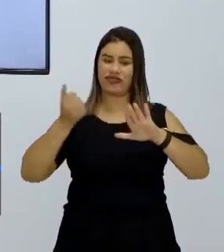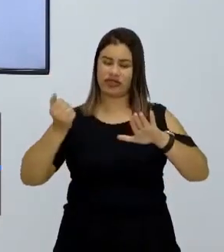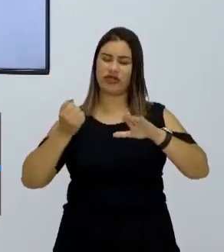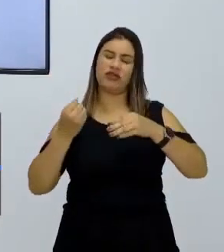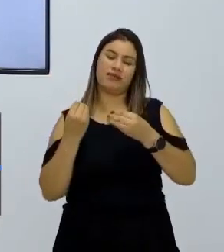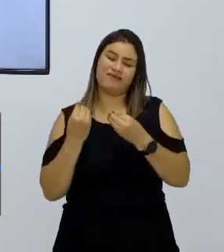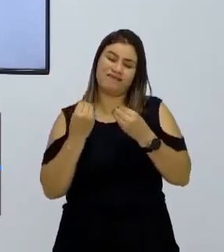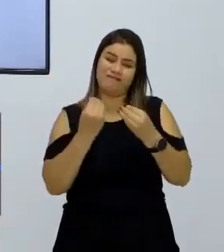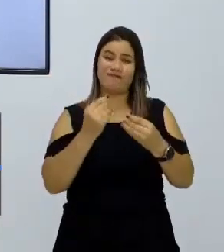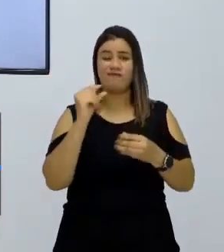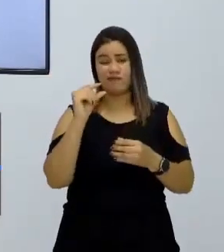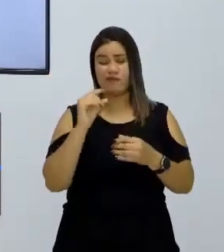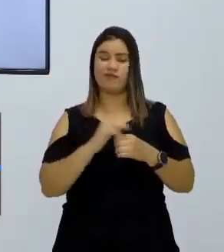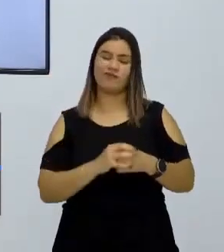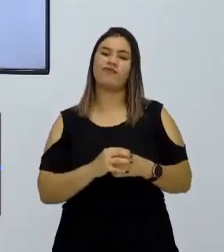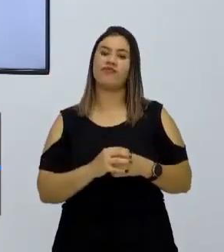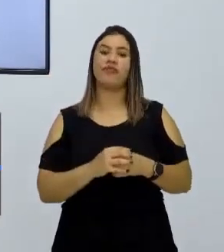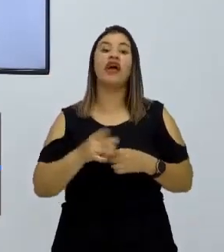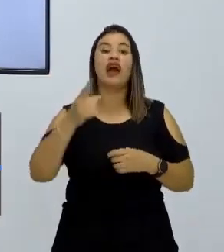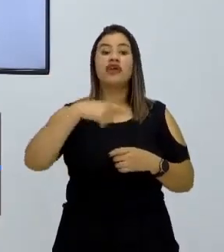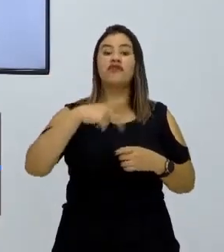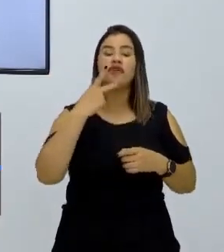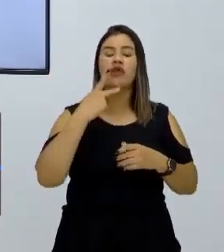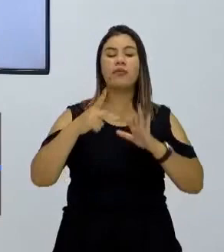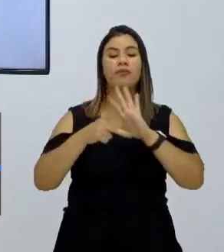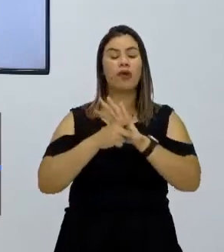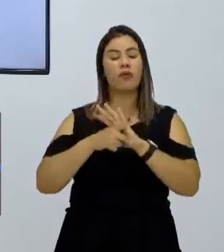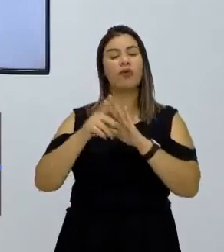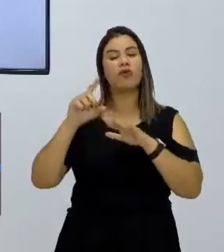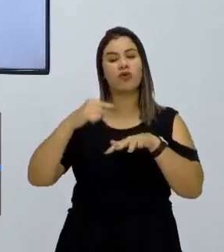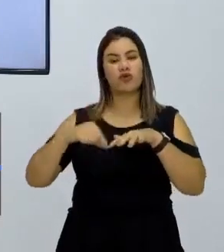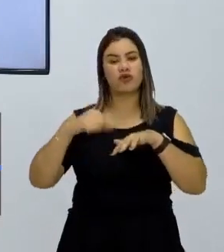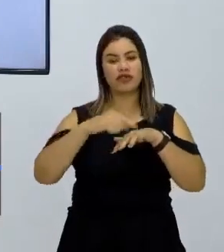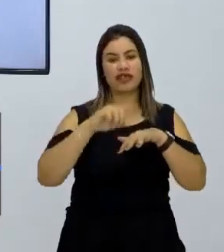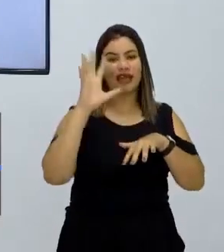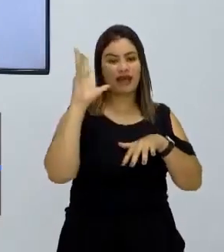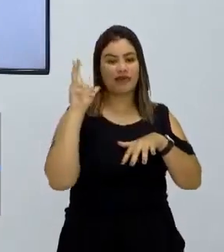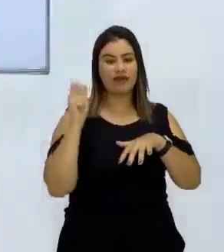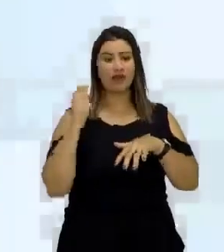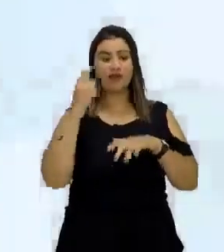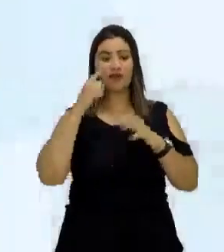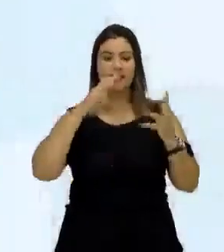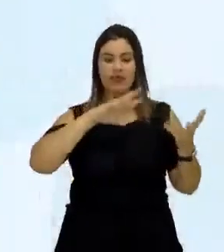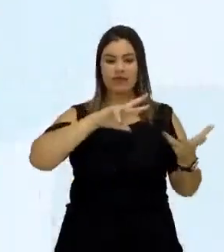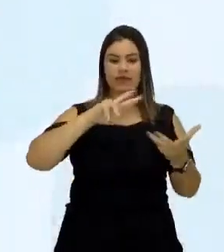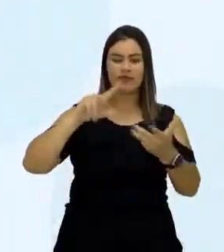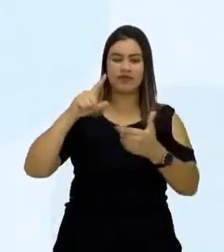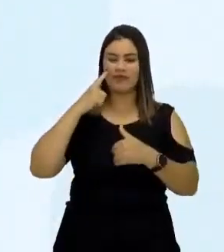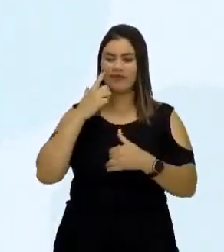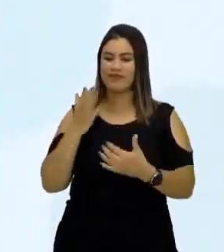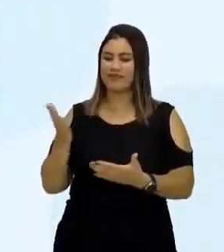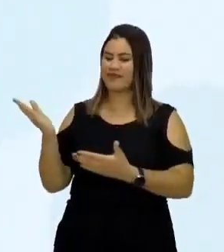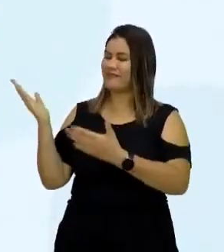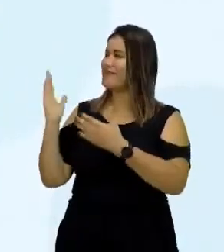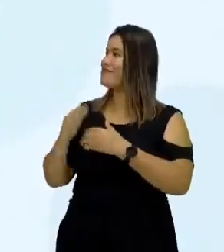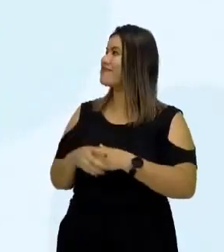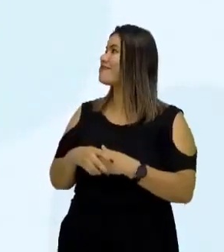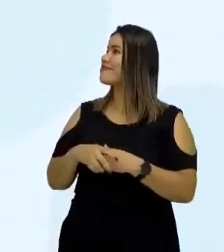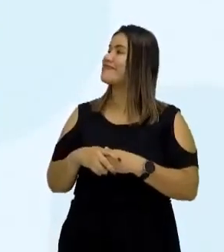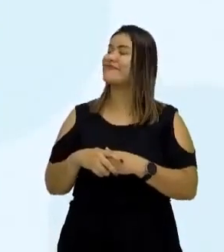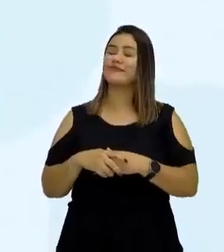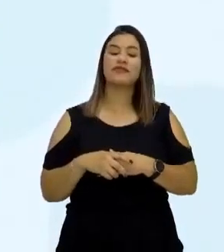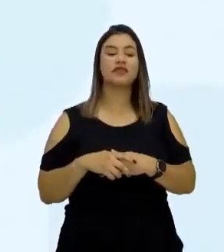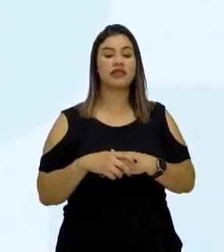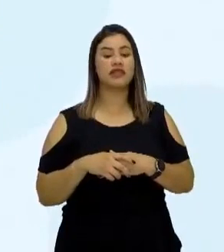certo? Bom, a gente está falando de espaço do continente africano, né? E nós vamos ver aí primeiro aí o planisfério político, né? E a